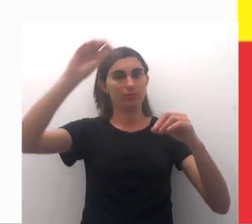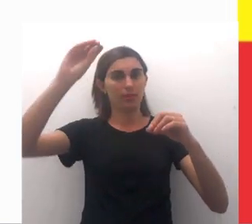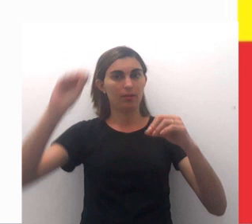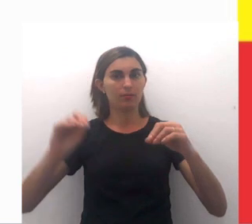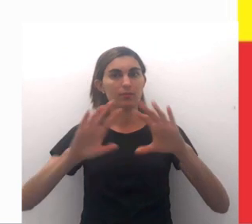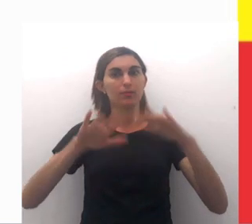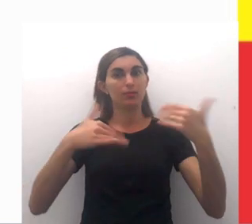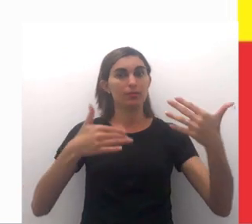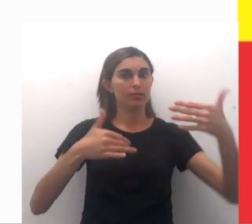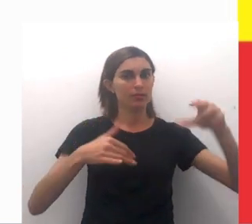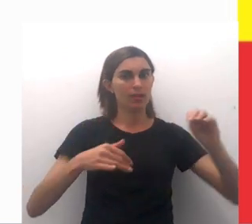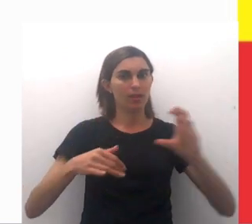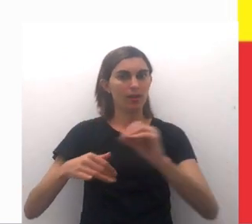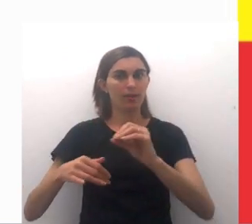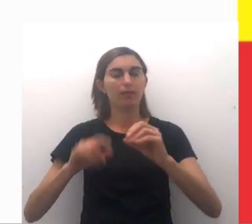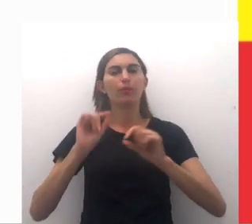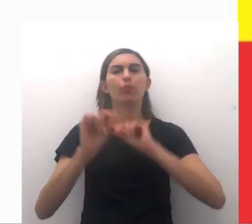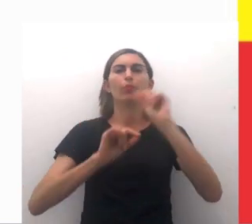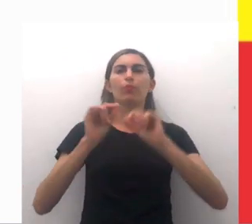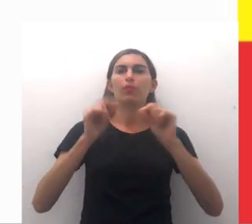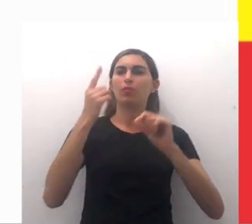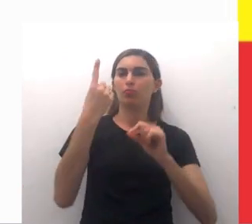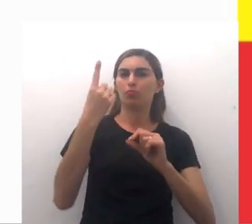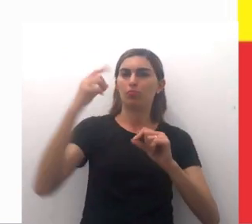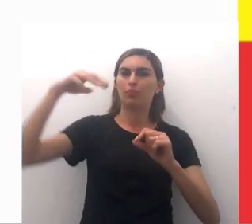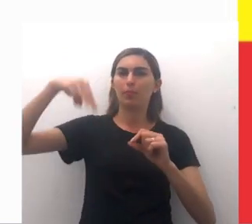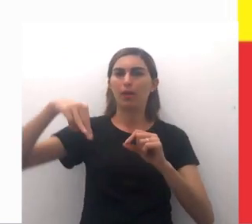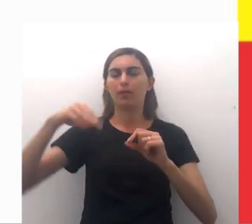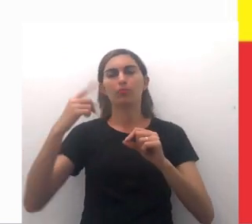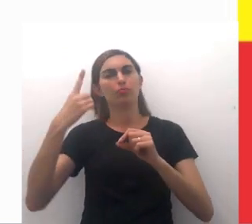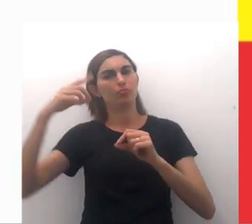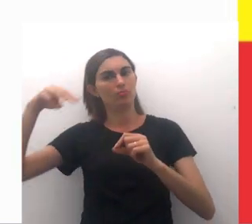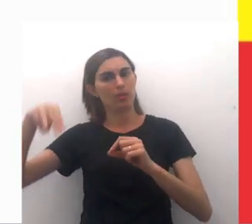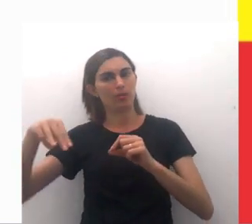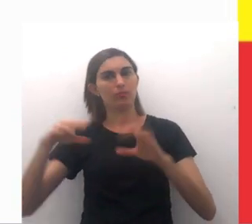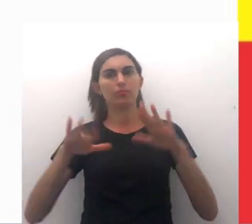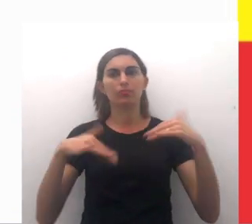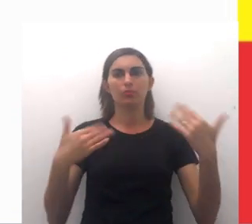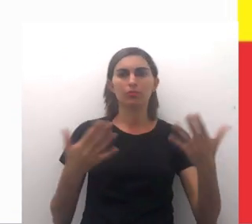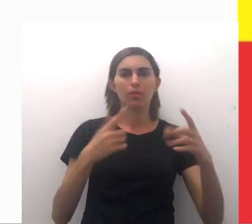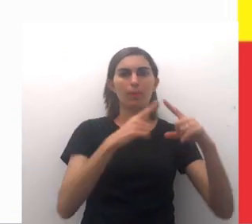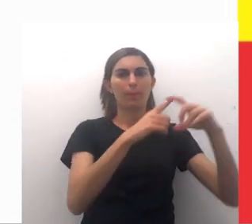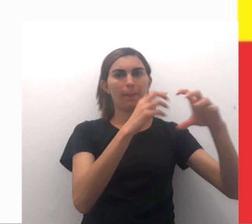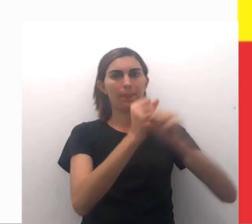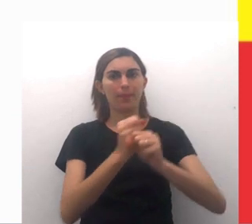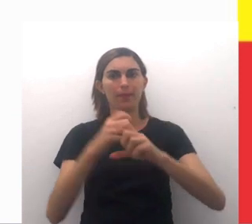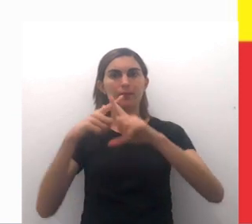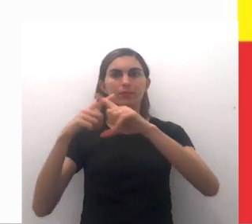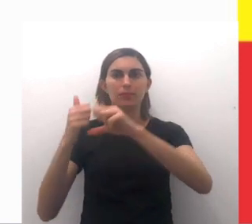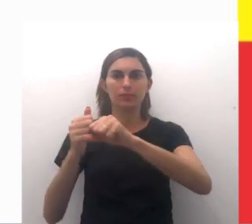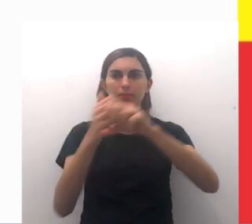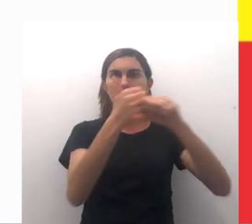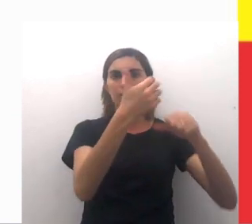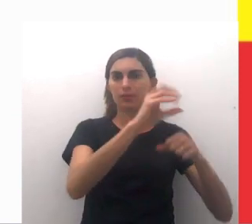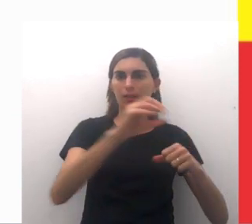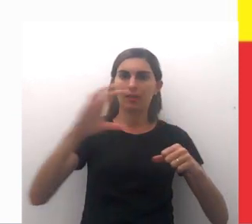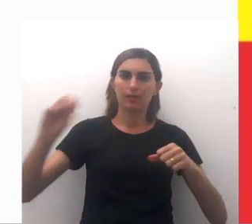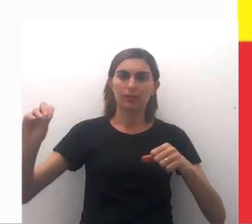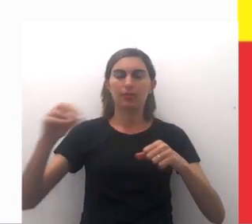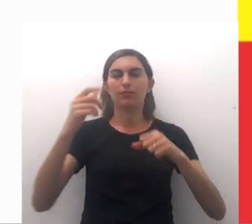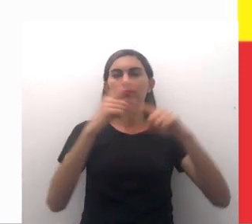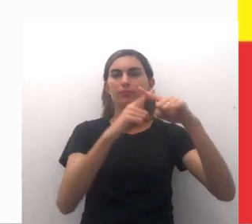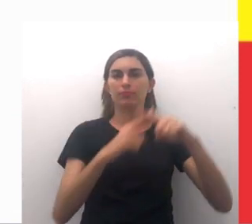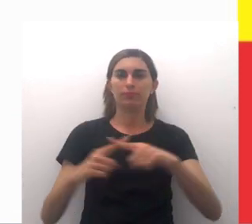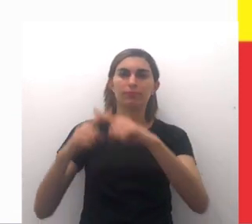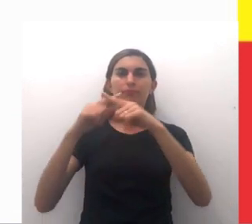centímetros. E 100 centímetros é o quê? 1 metro, 1 metro e 1 metro. Então, multiplicando, ó, 100 vezes 100 vezes 100,